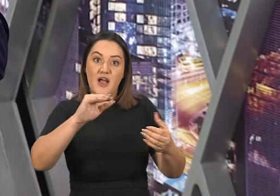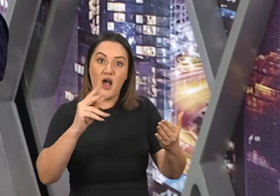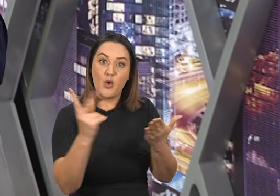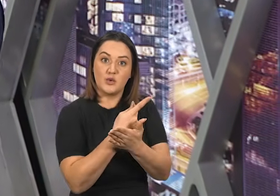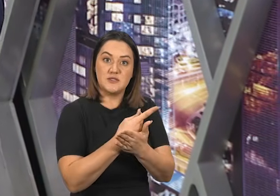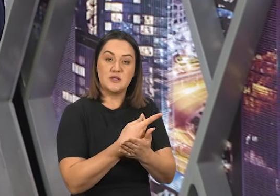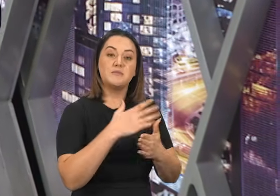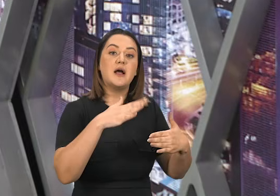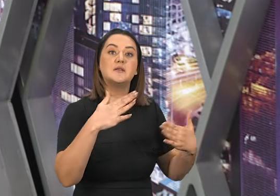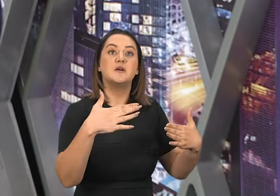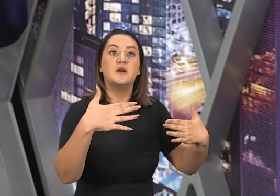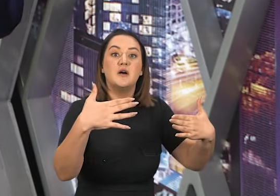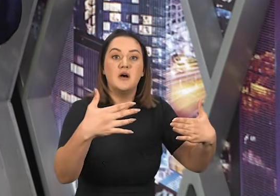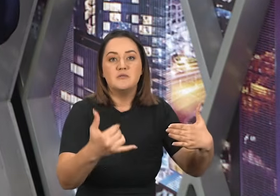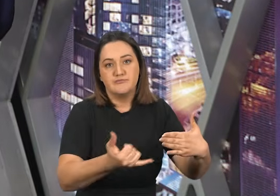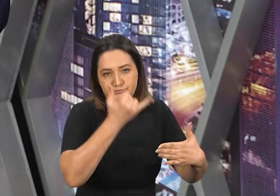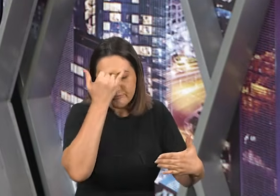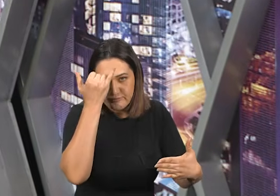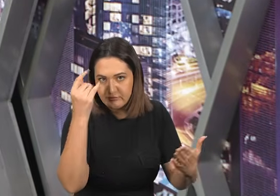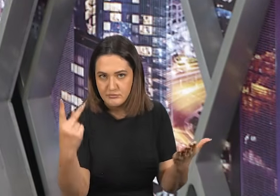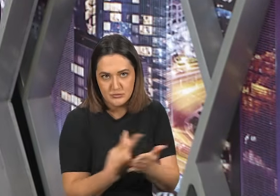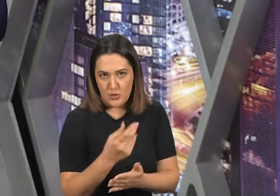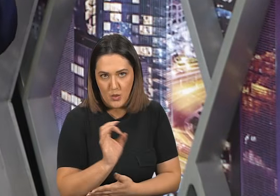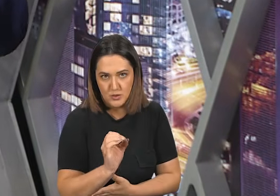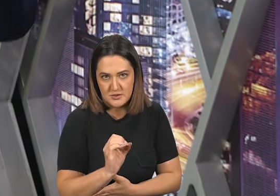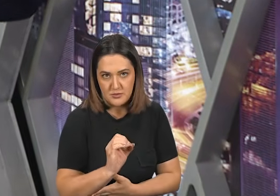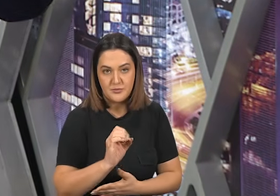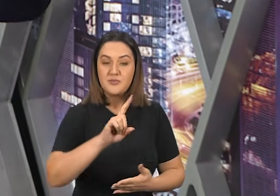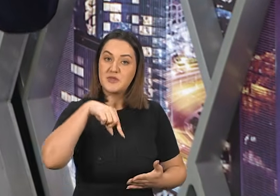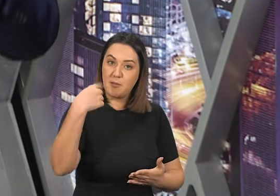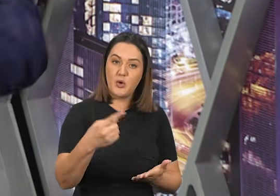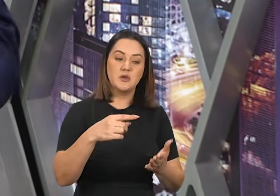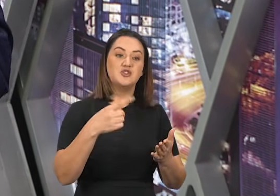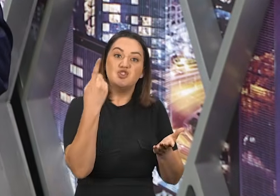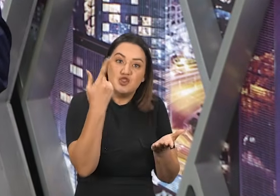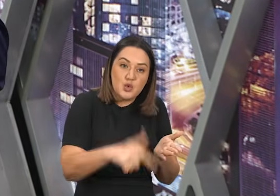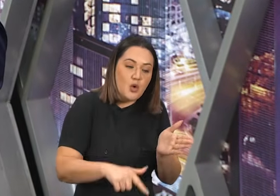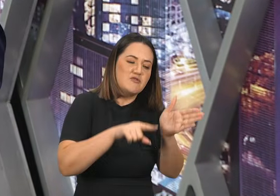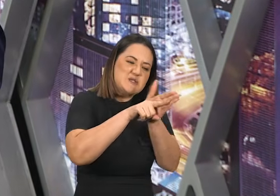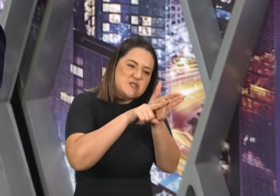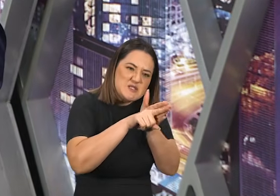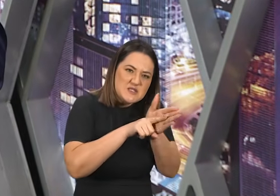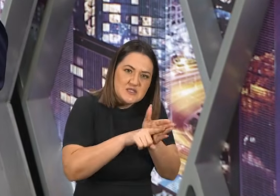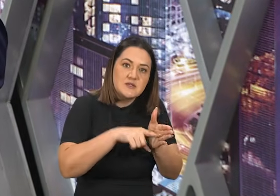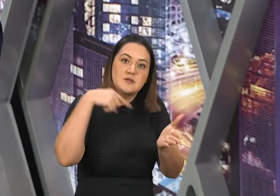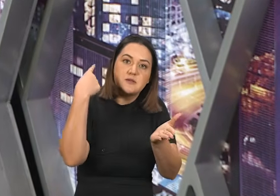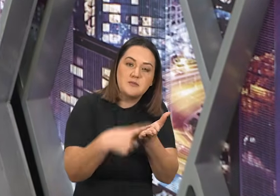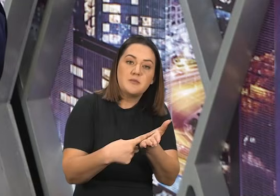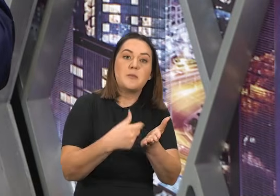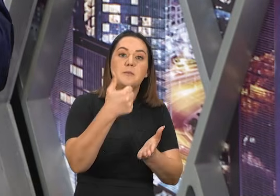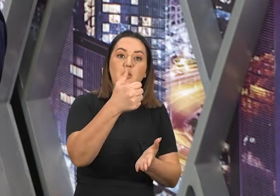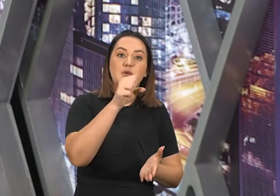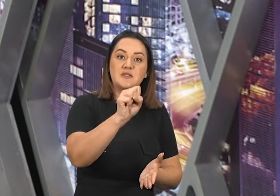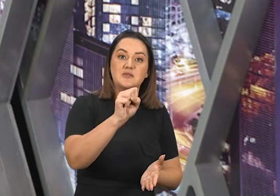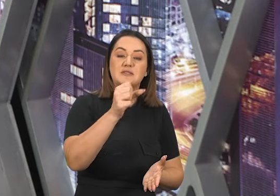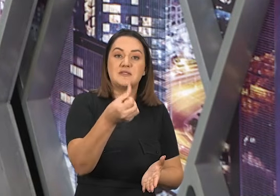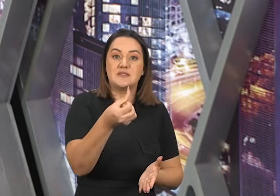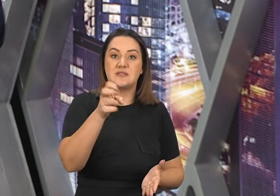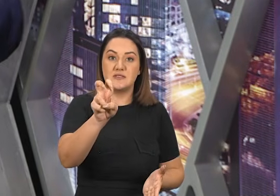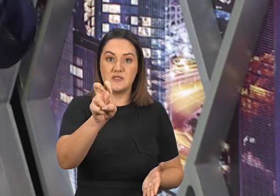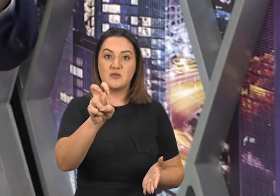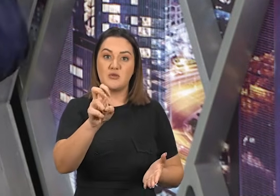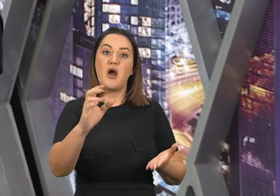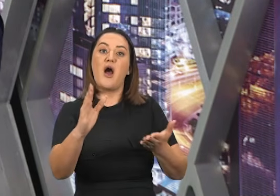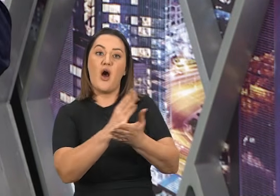desapontamento. Depois, marcaram a volta de Cristo para 1875. Os seguidores de